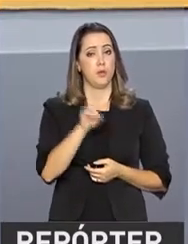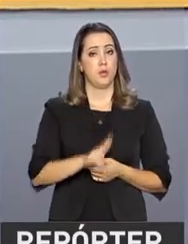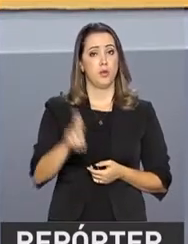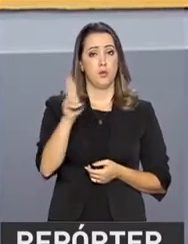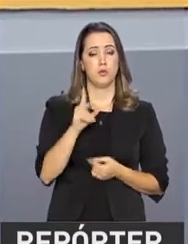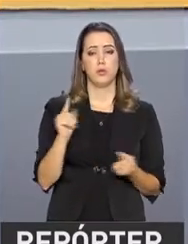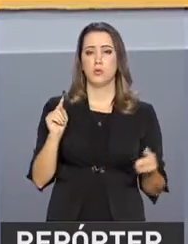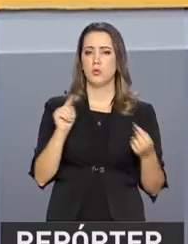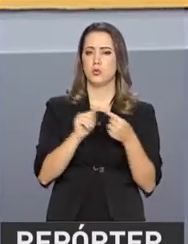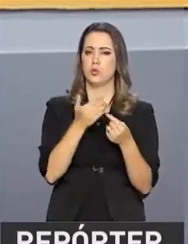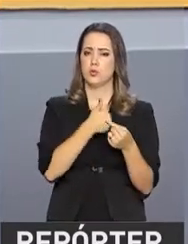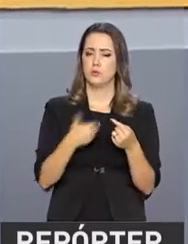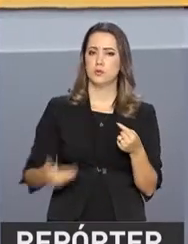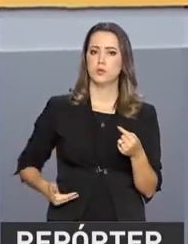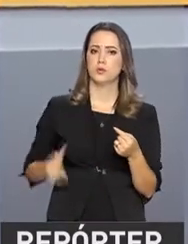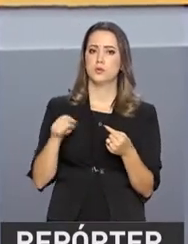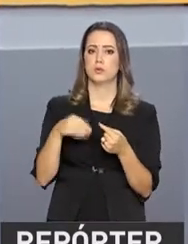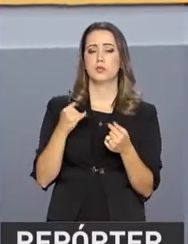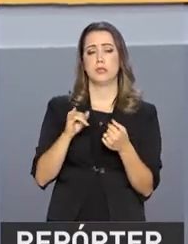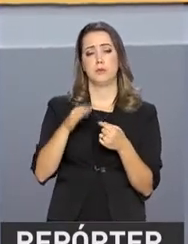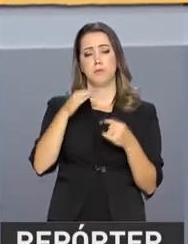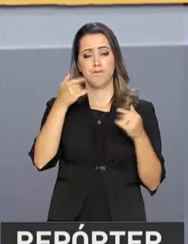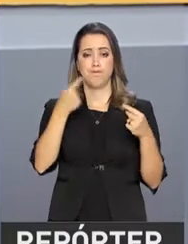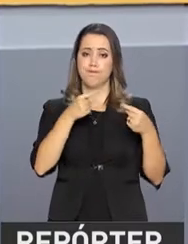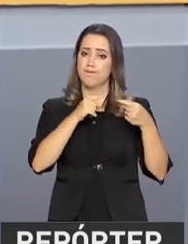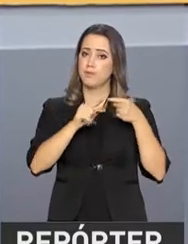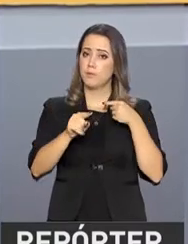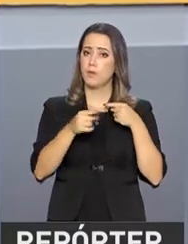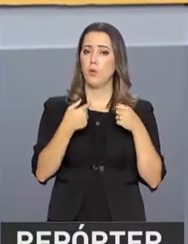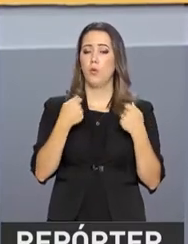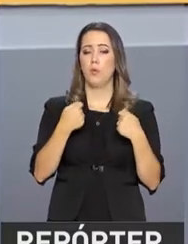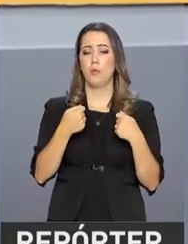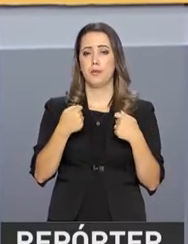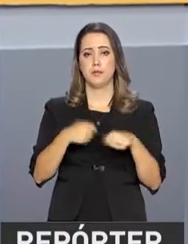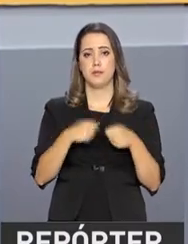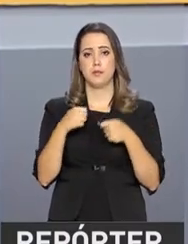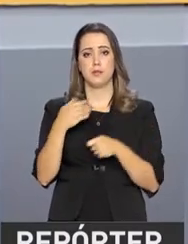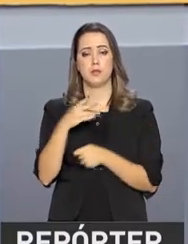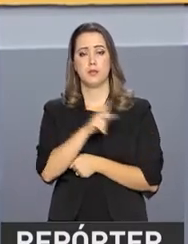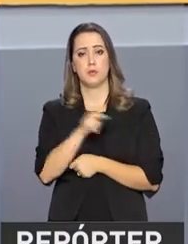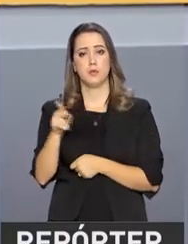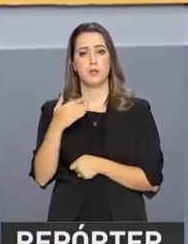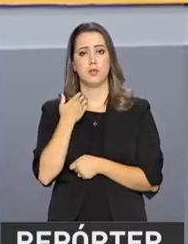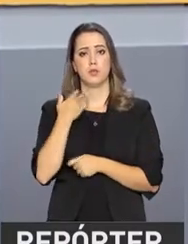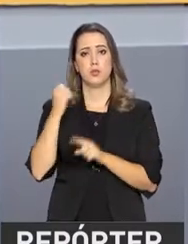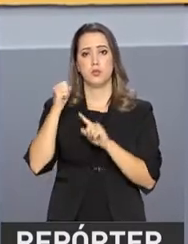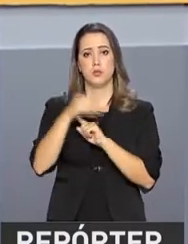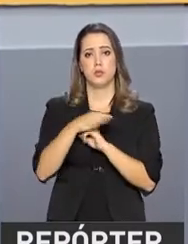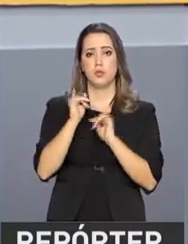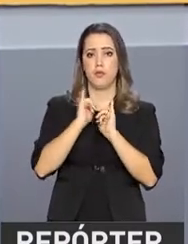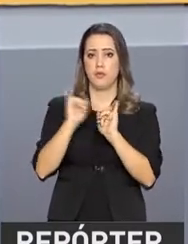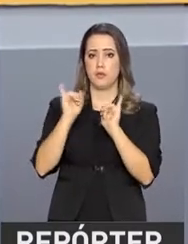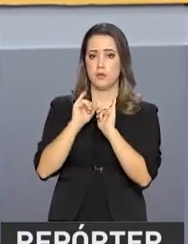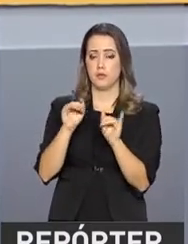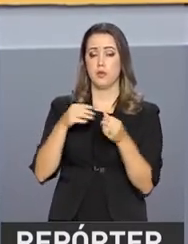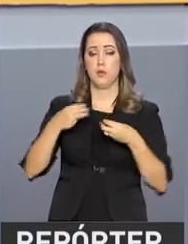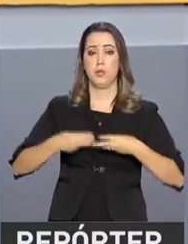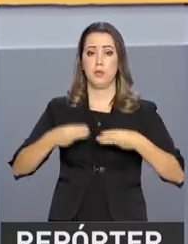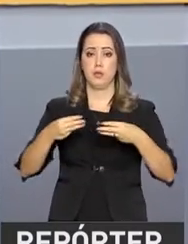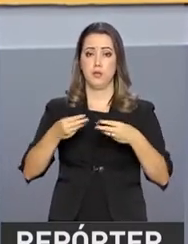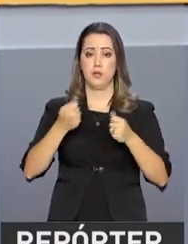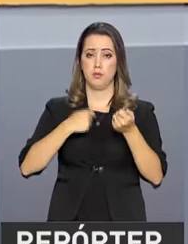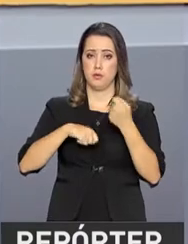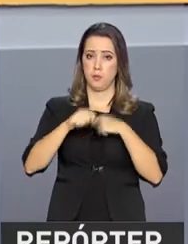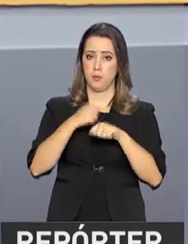de metas que quando é descumprido obriga o presidente do banco central a escrever uma carta aberta ao ministro da fazenda explicando